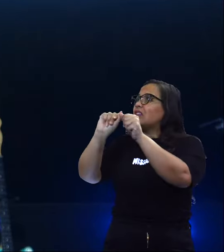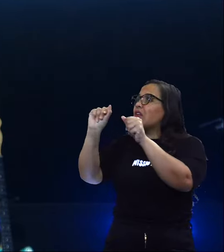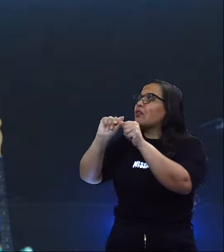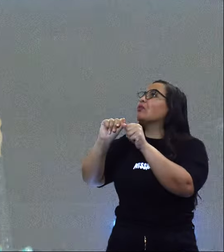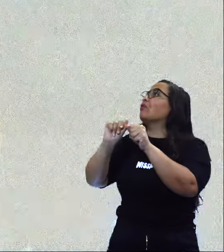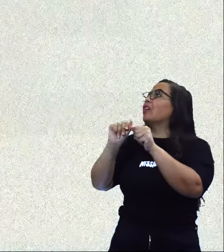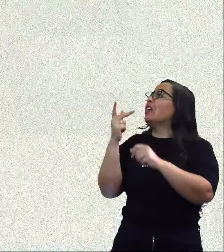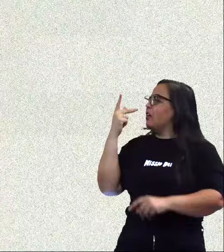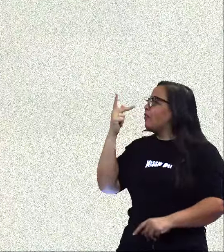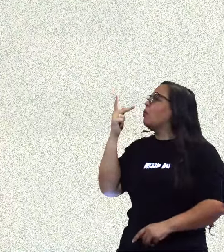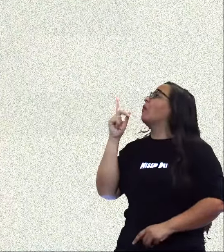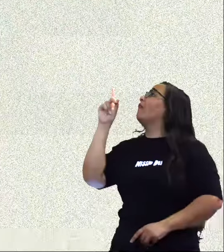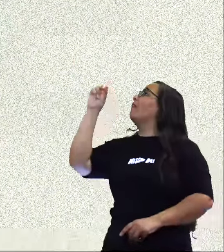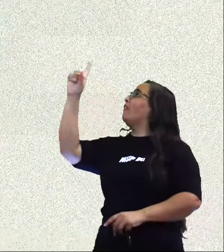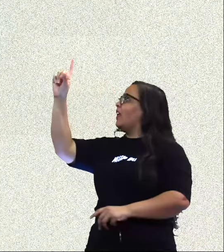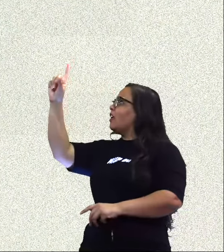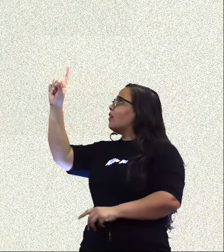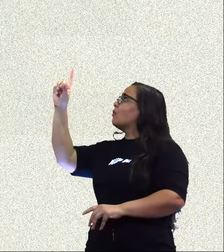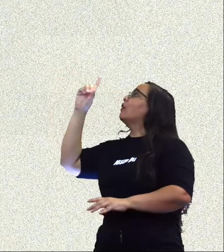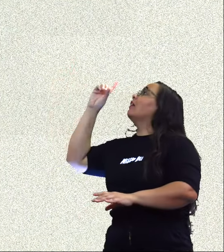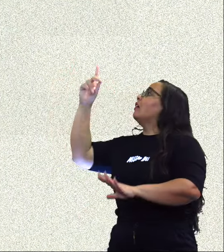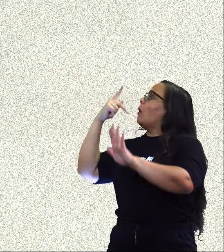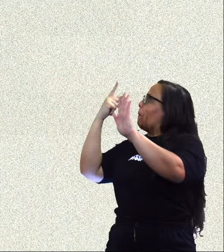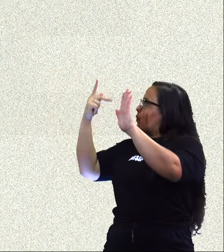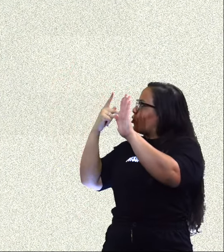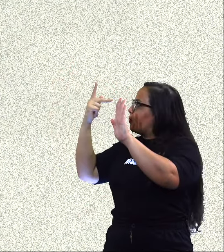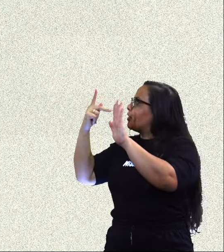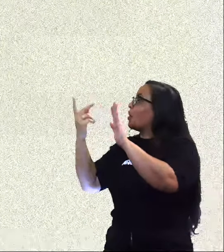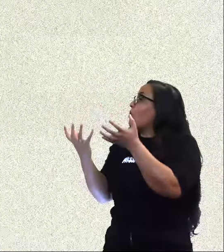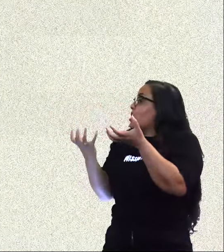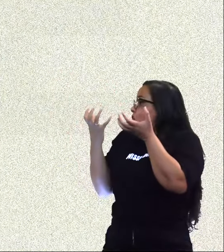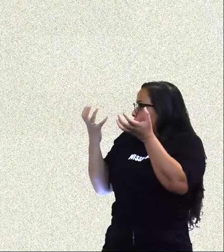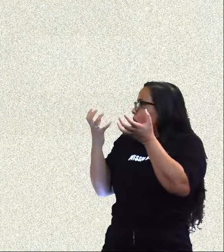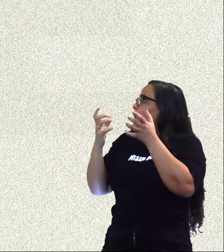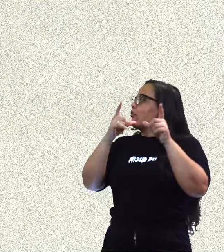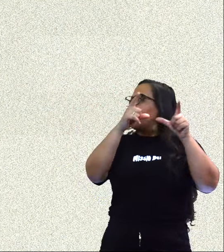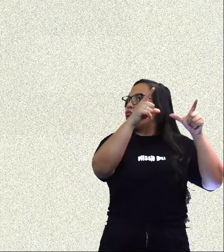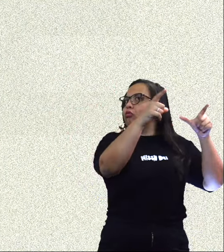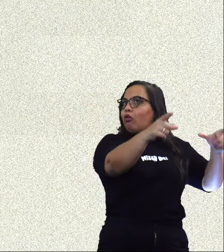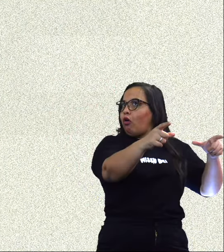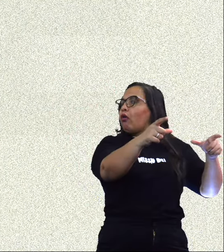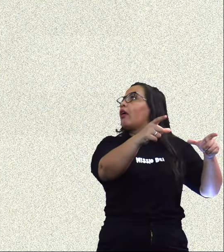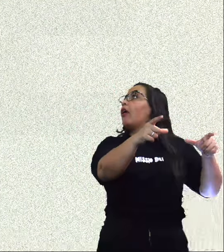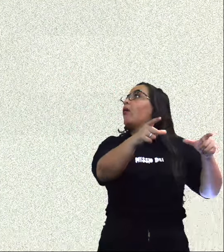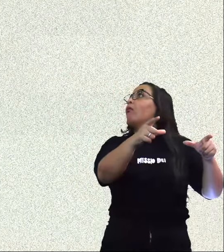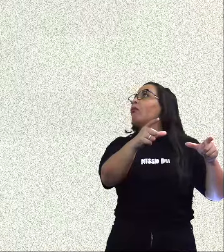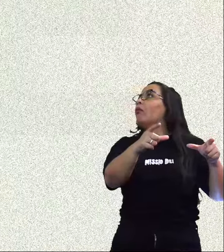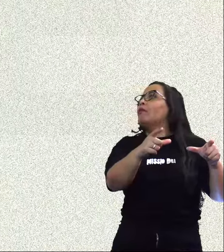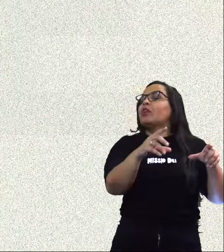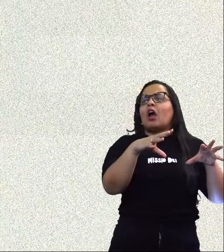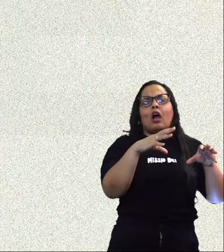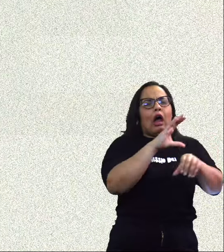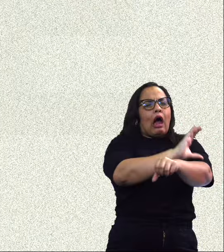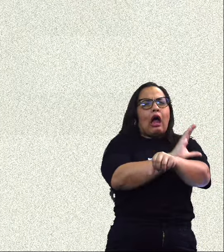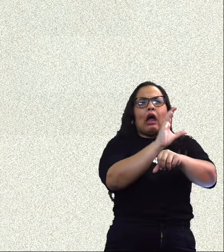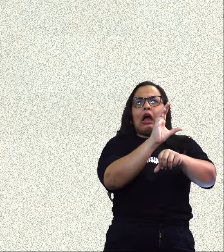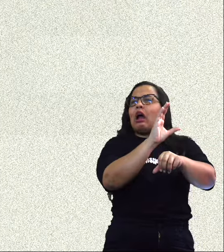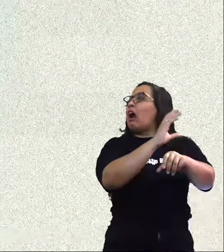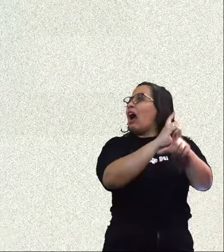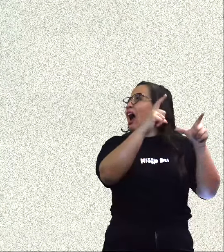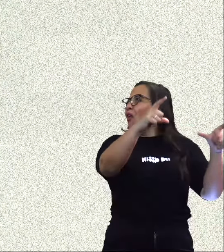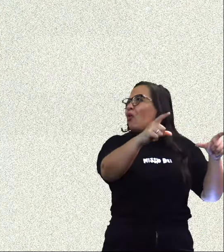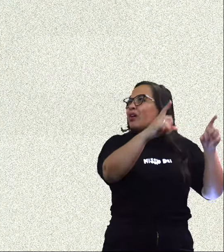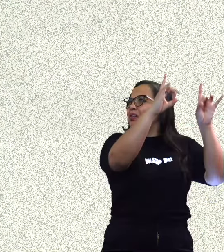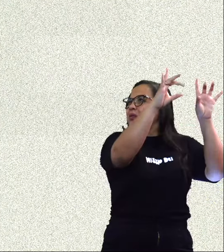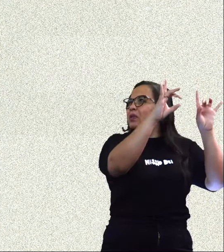lugar. Hoje, no segundo culto, nós vamos fazer um tempo especial junto com o pastor Pedro, que está aqui conosco, de uma despedida